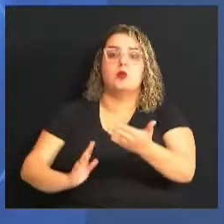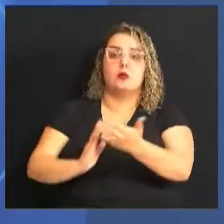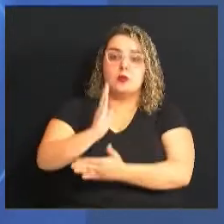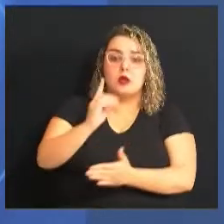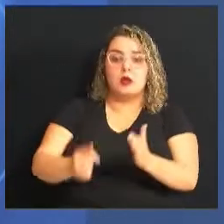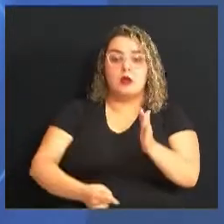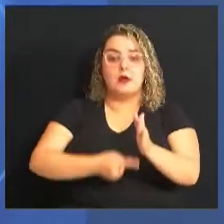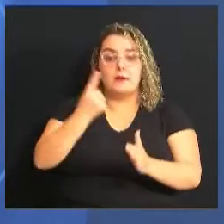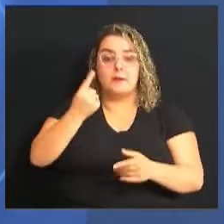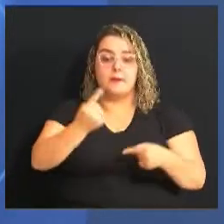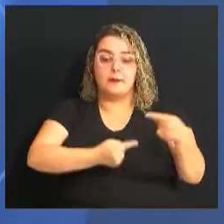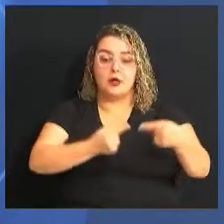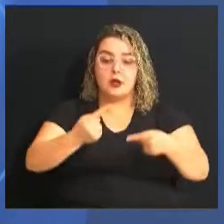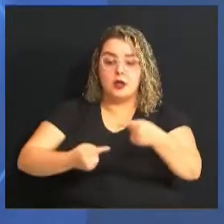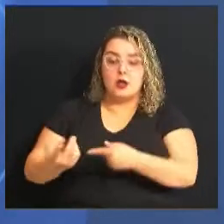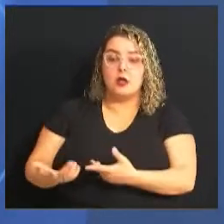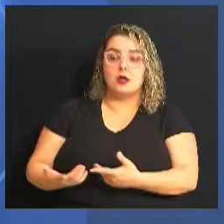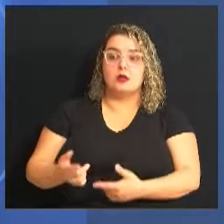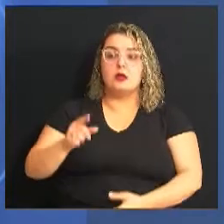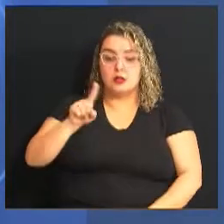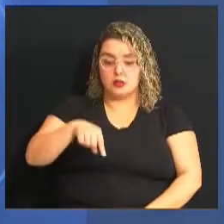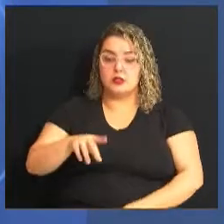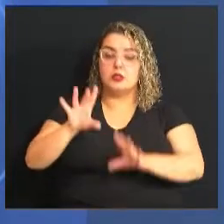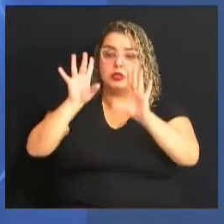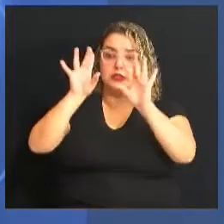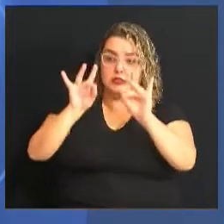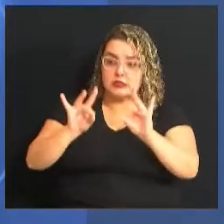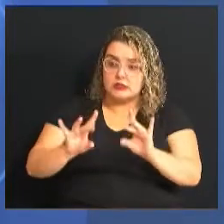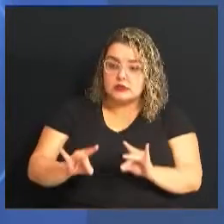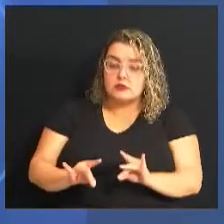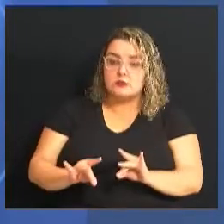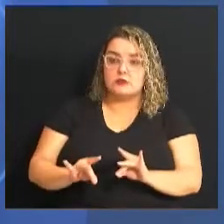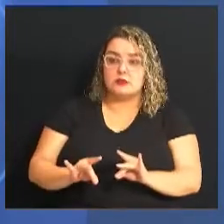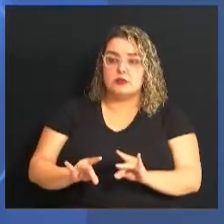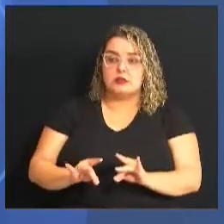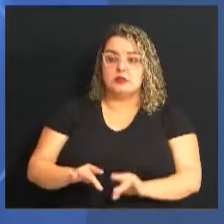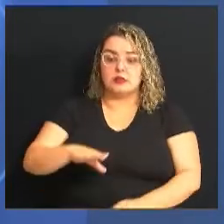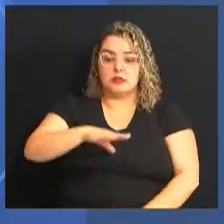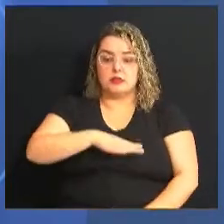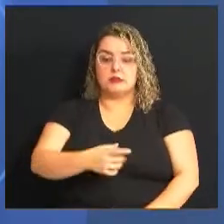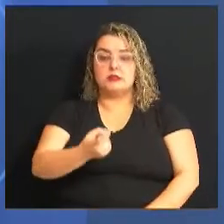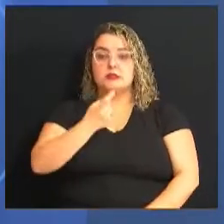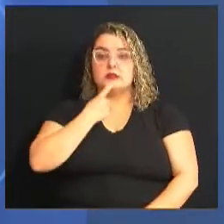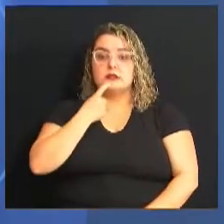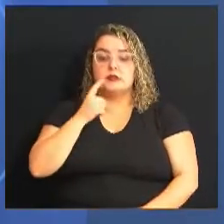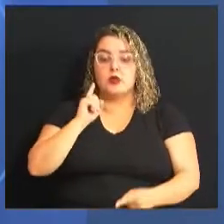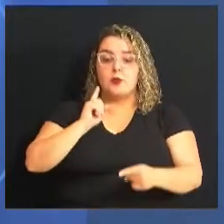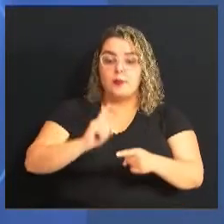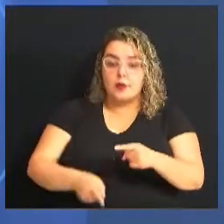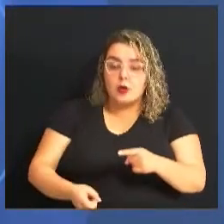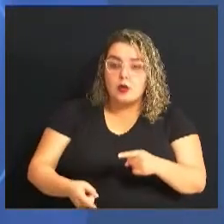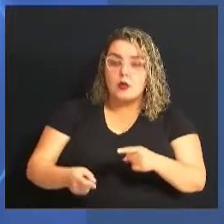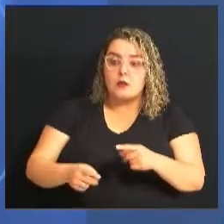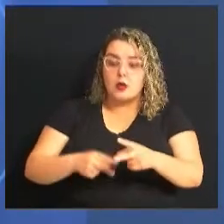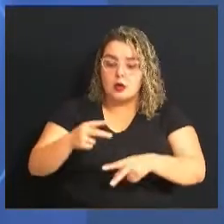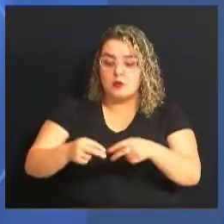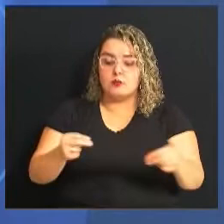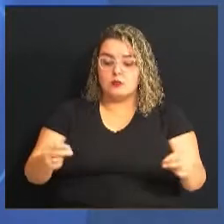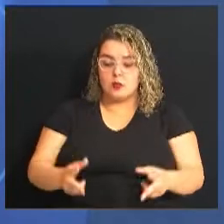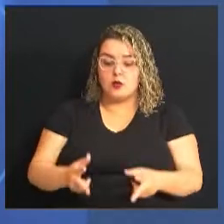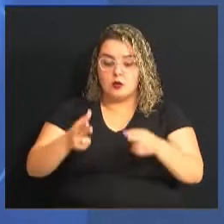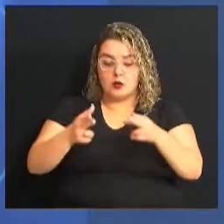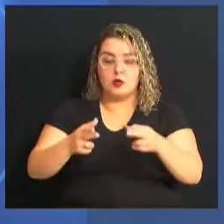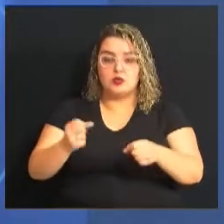primeira discussão. Ela determina que em Campinas seja proibida a inauguração de obras